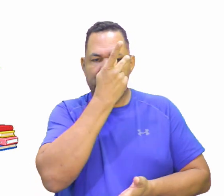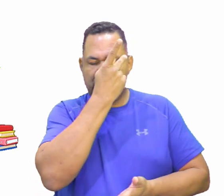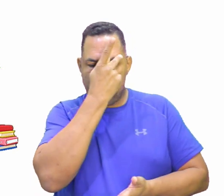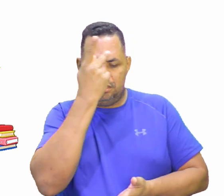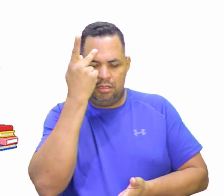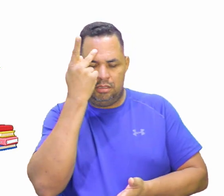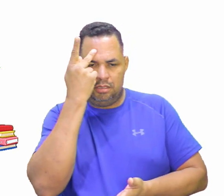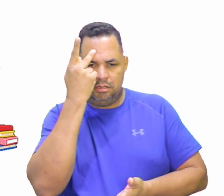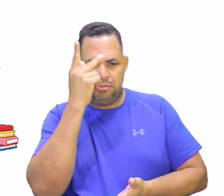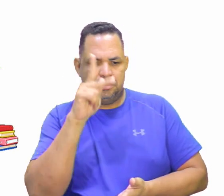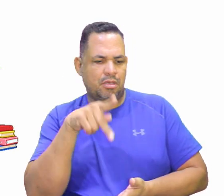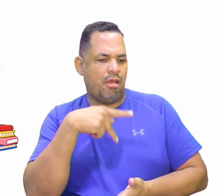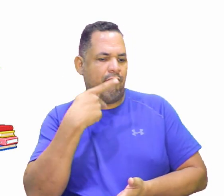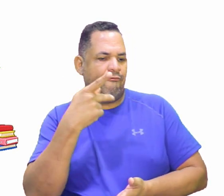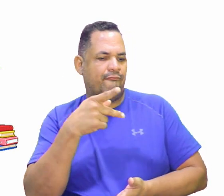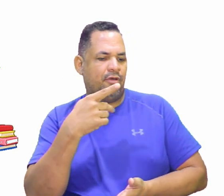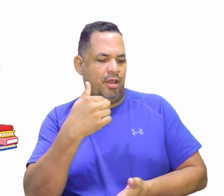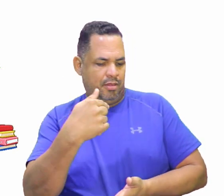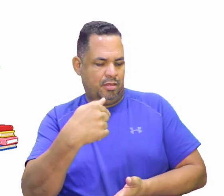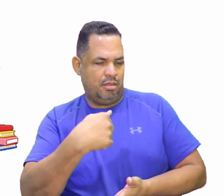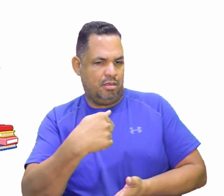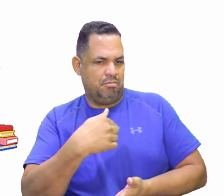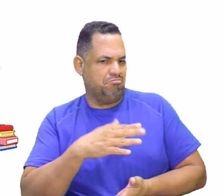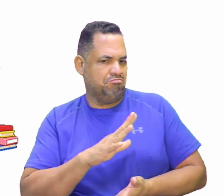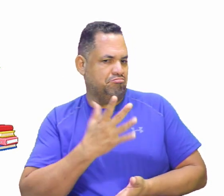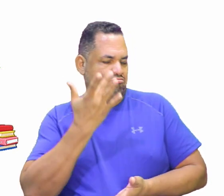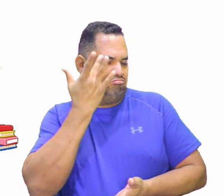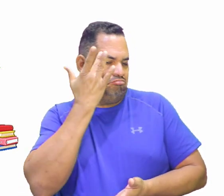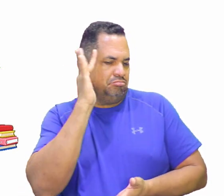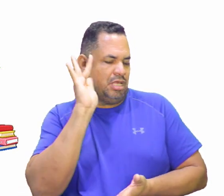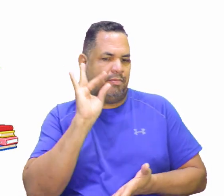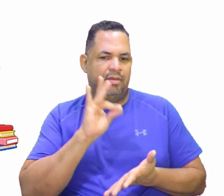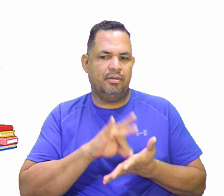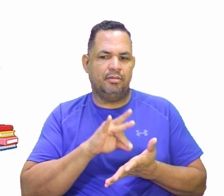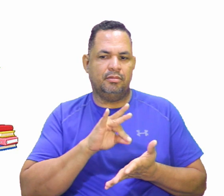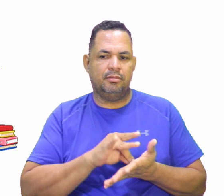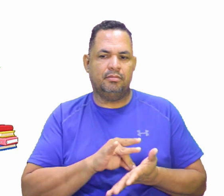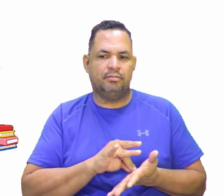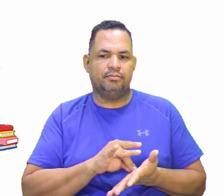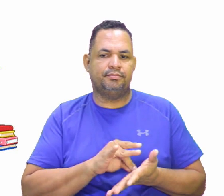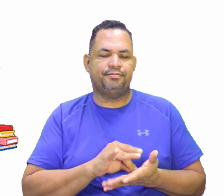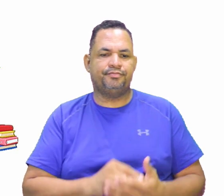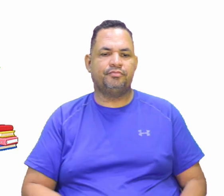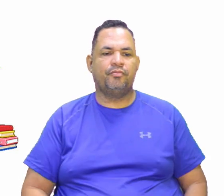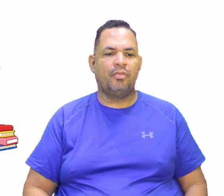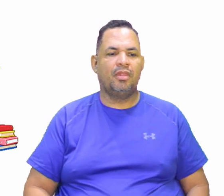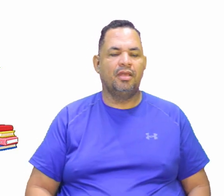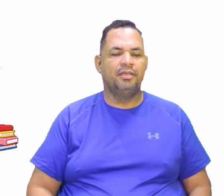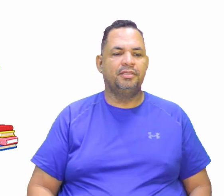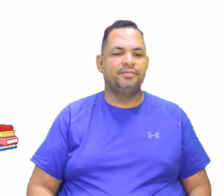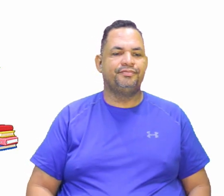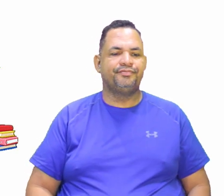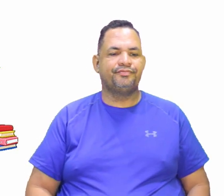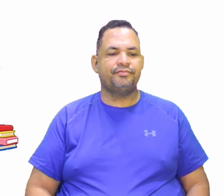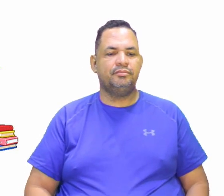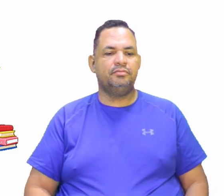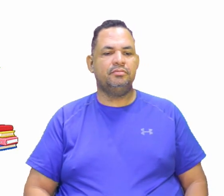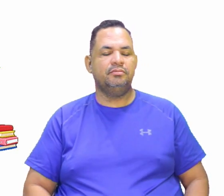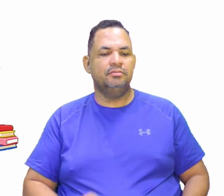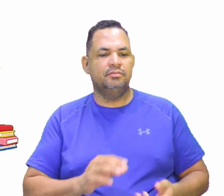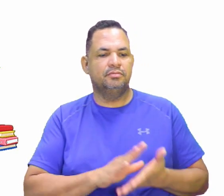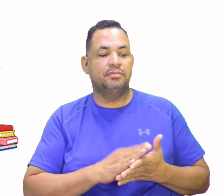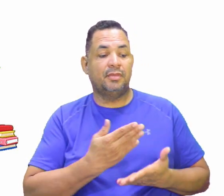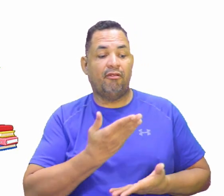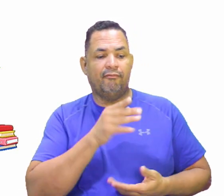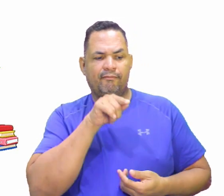saber os fatos. Julgo quem? Né? Eu, né? Então, o mezinho é usado. Façam-no